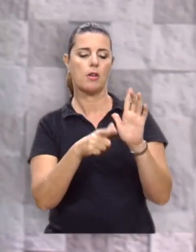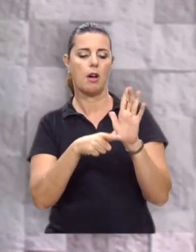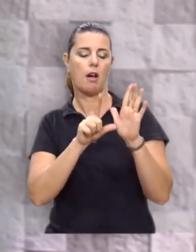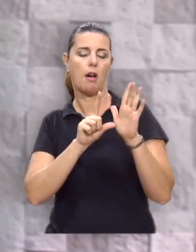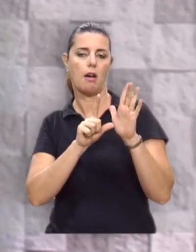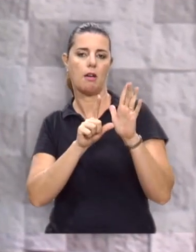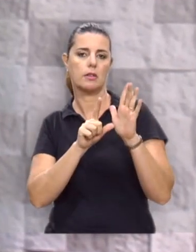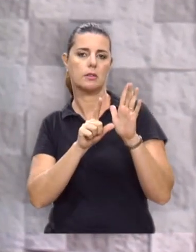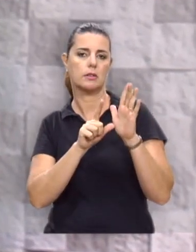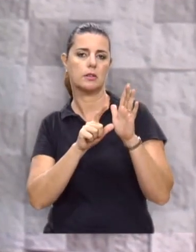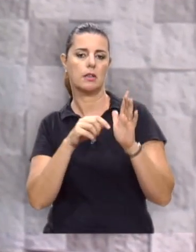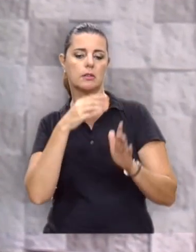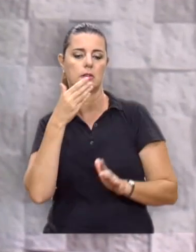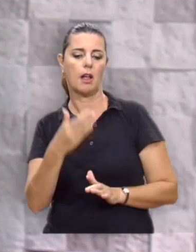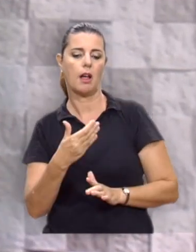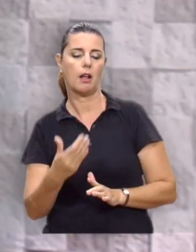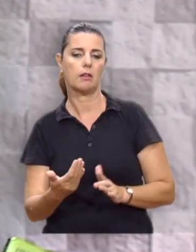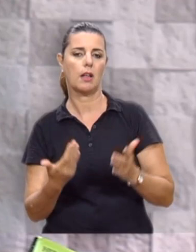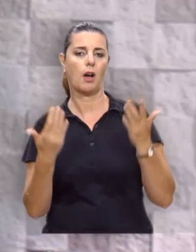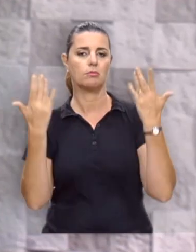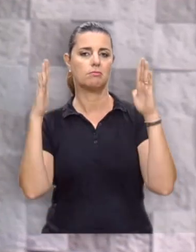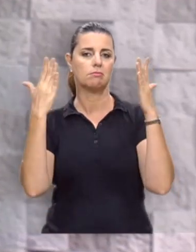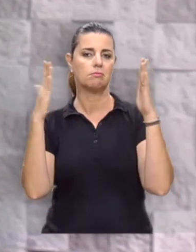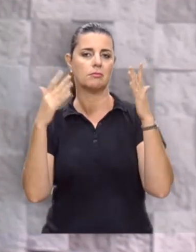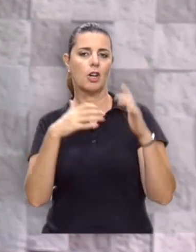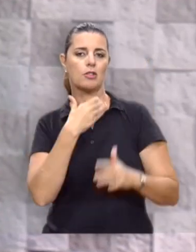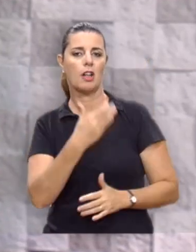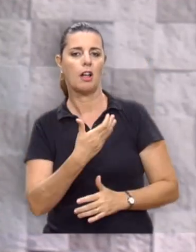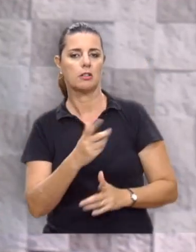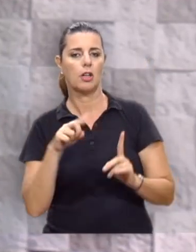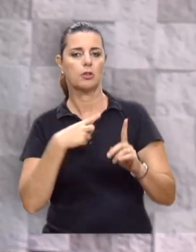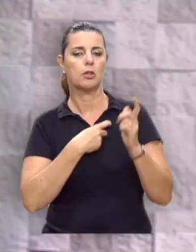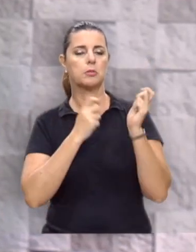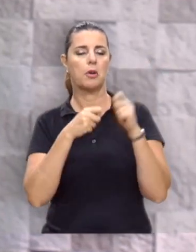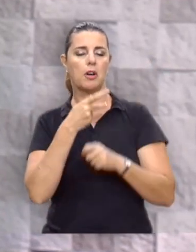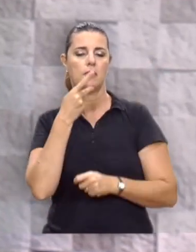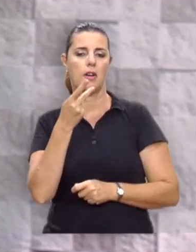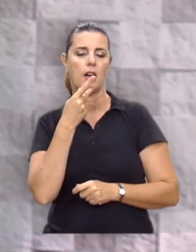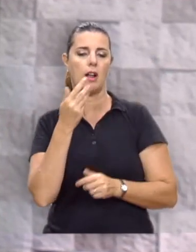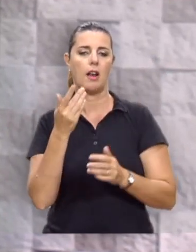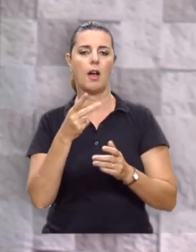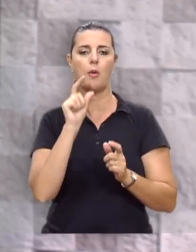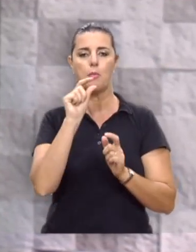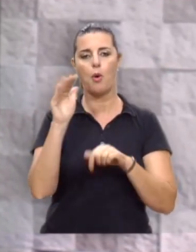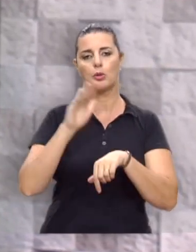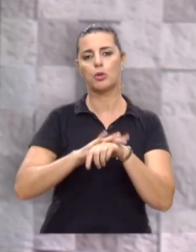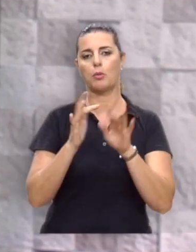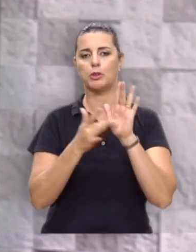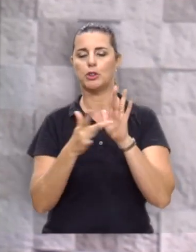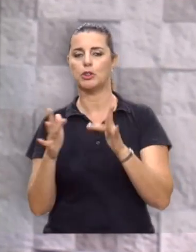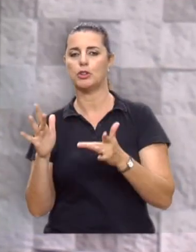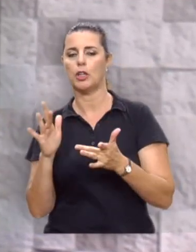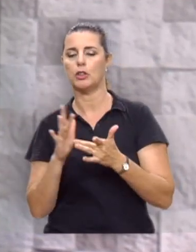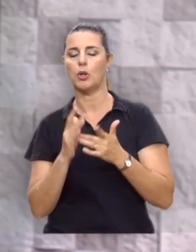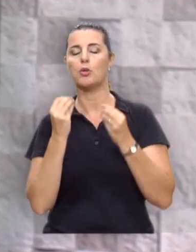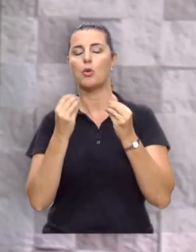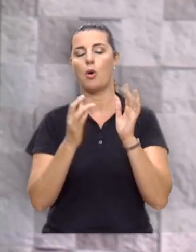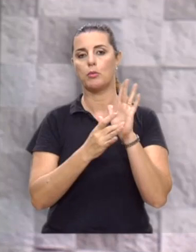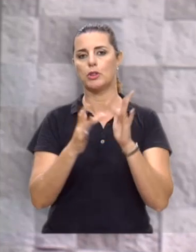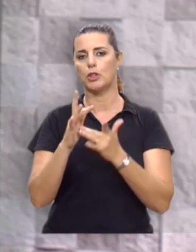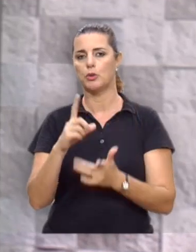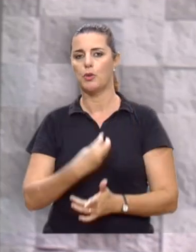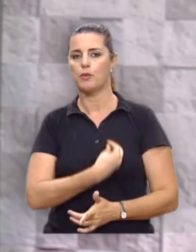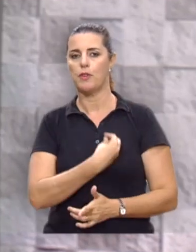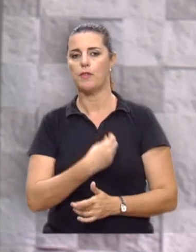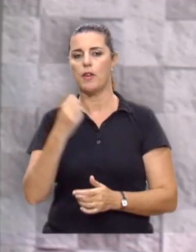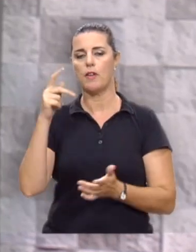que antecede o dia do Natal, das comemorações do Natal, a gente possa falar um pouquinho sobre Jesus, sobre como ele